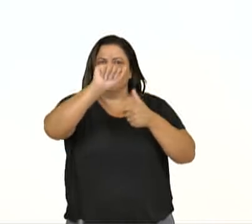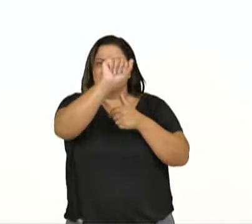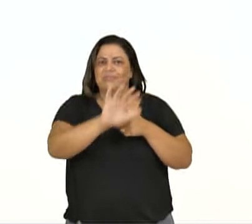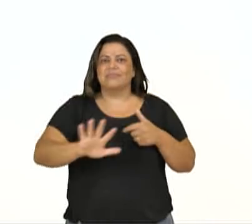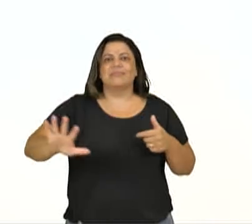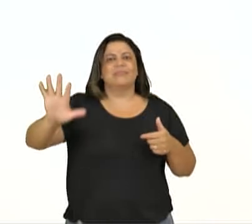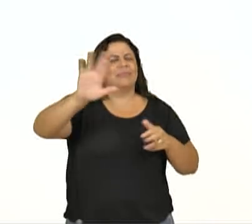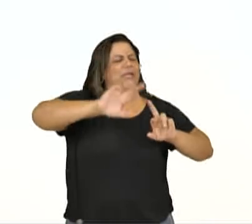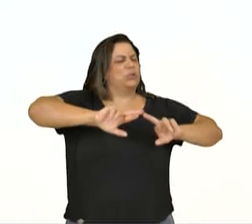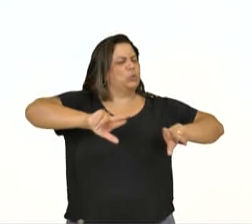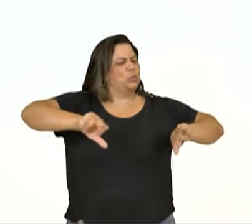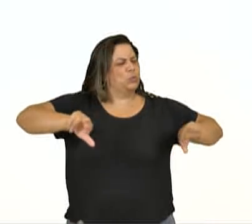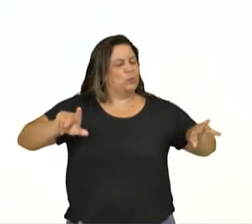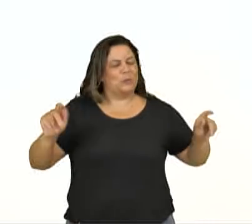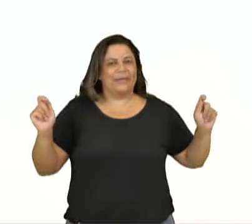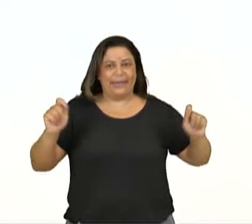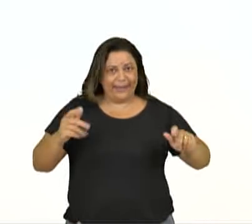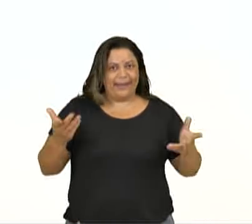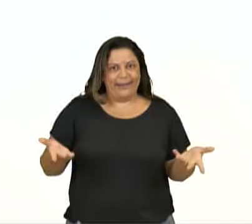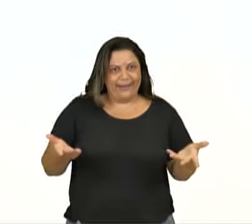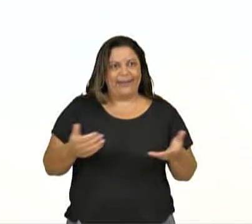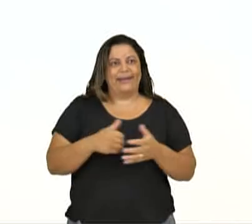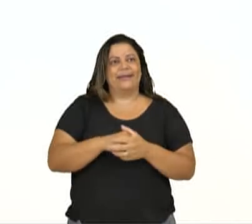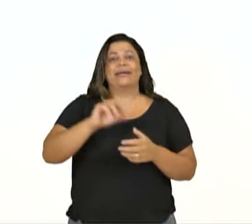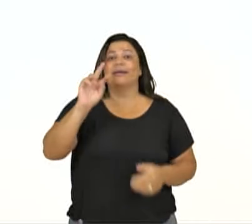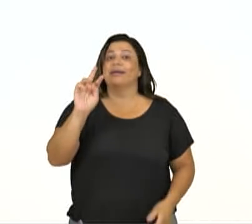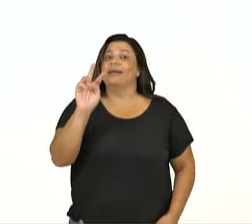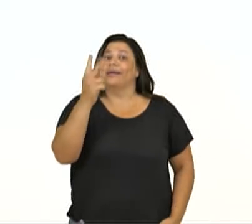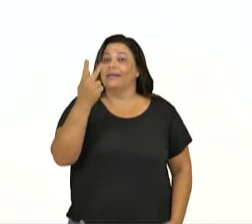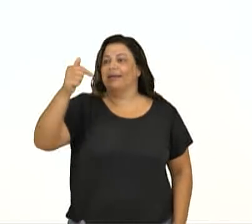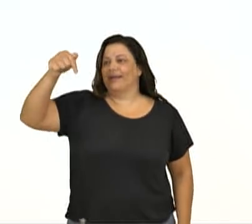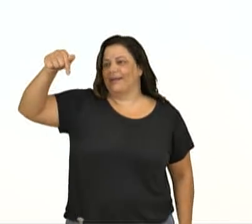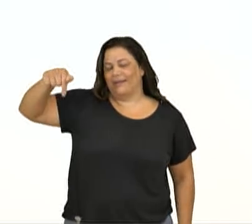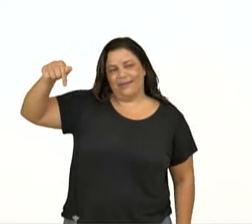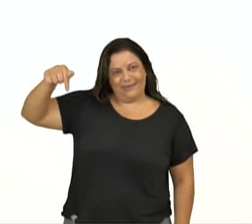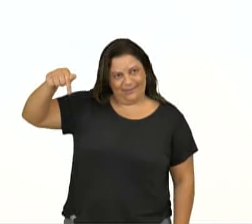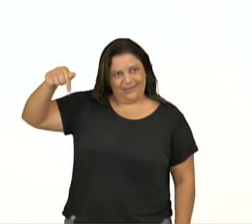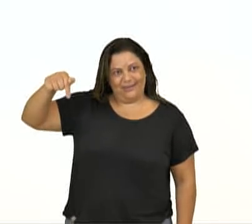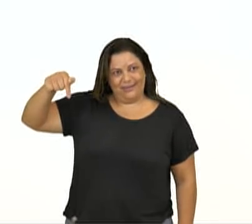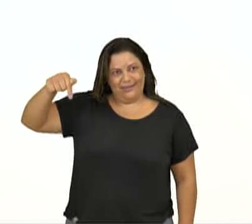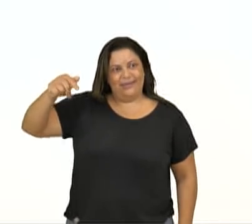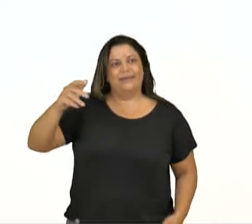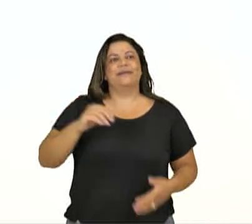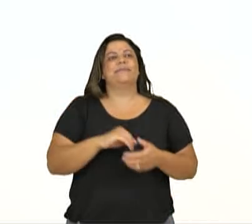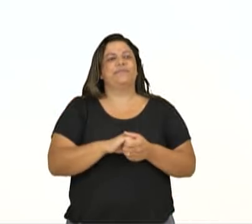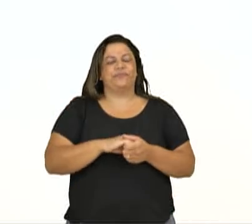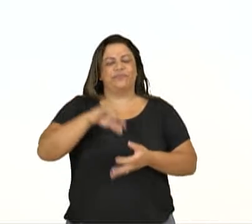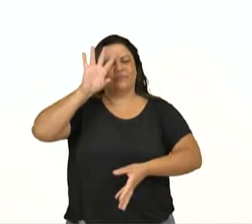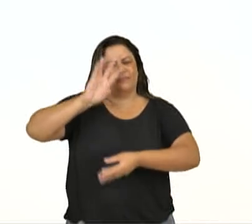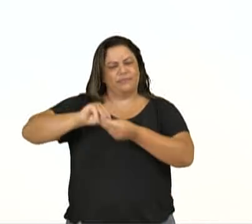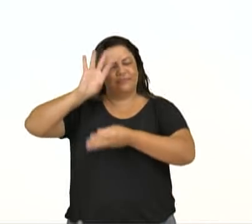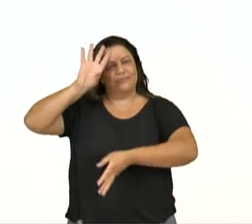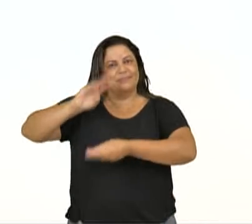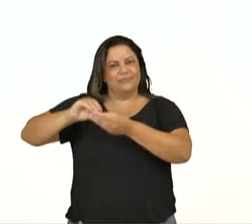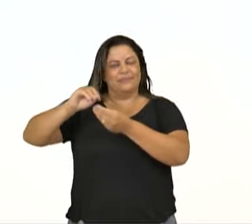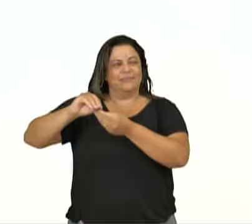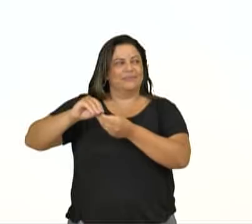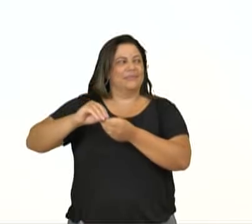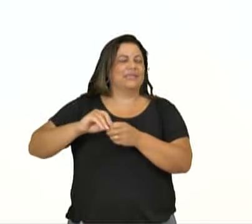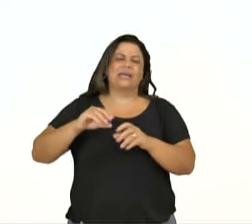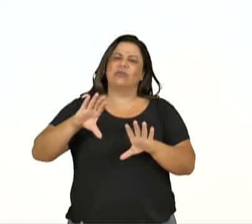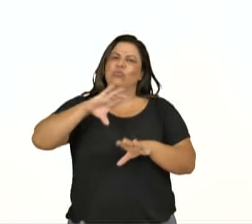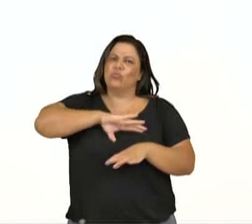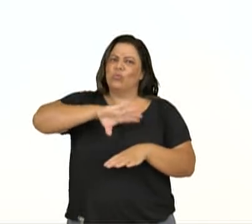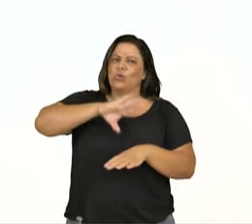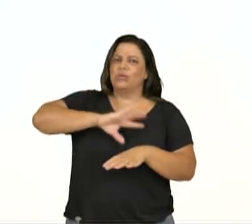enredo, né, dessa história em quadrinhos, dessa HQ, que nós também podemos falar de forma abreviada, simplesmente HQ na língua portuguesa se